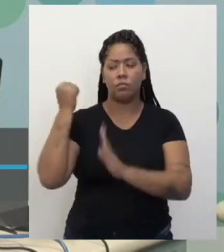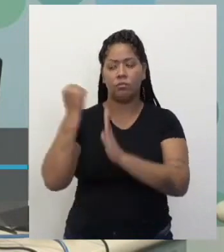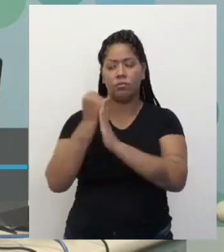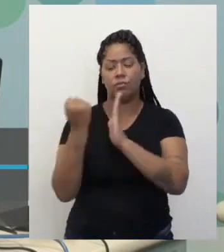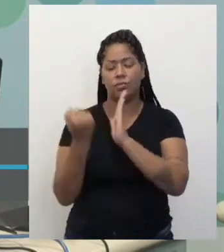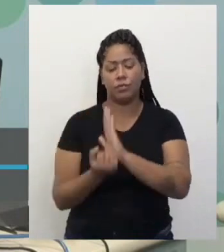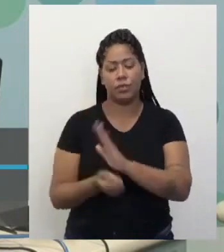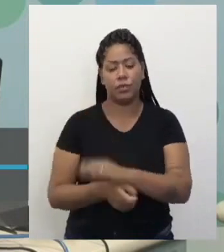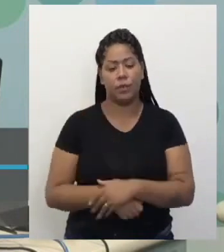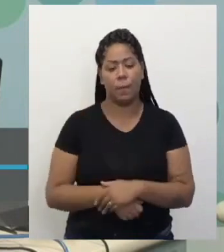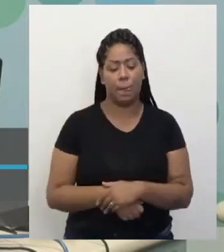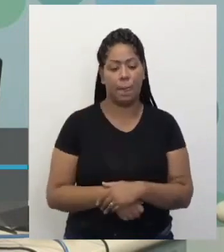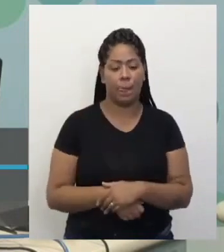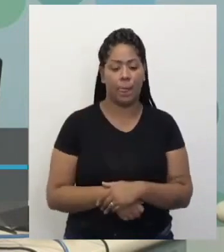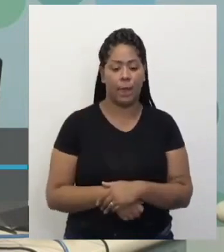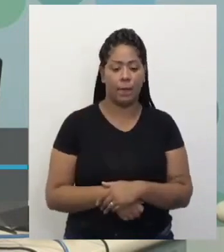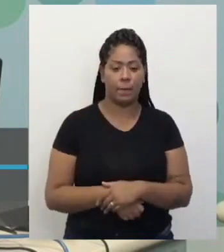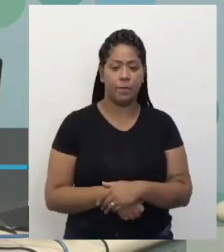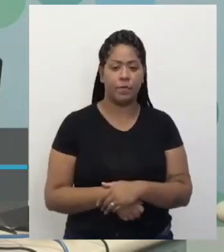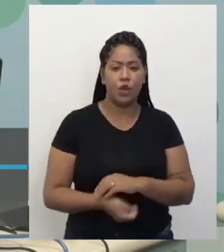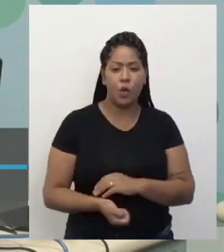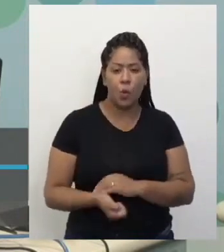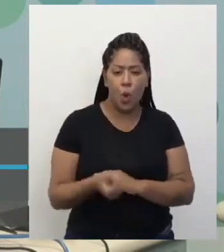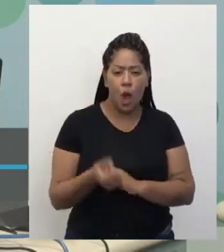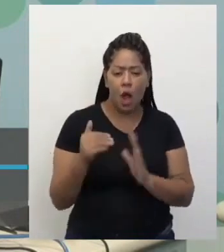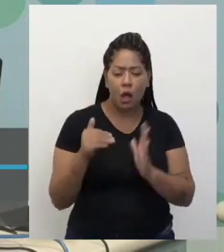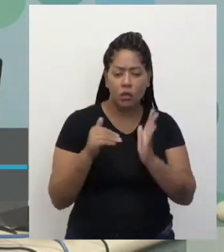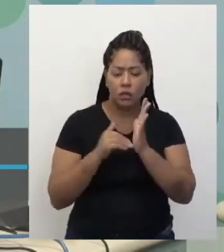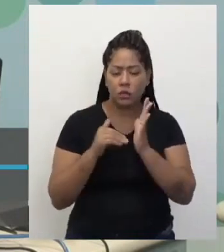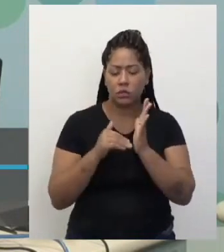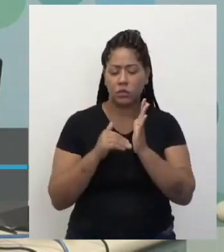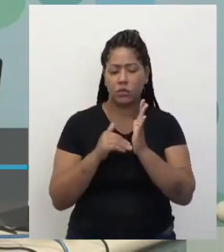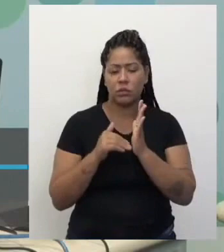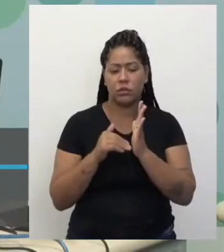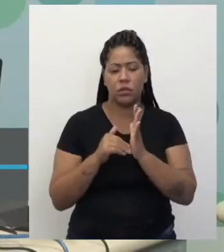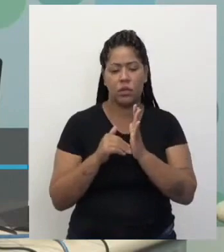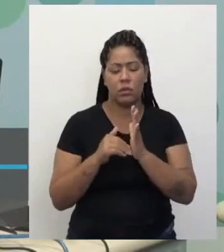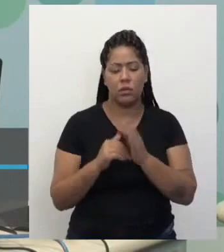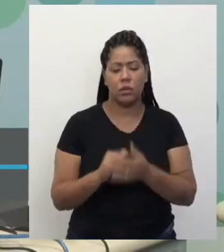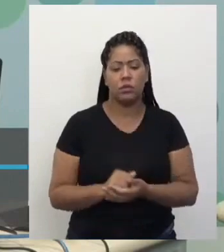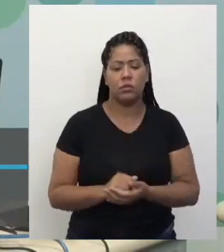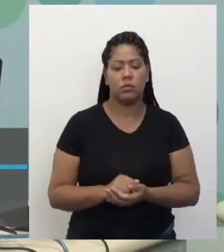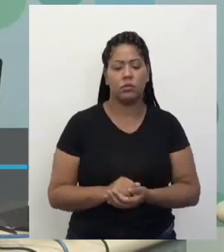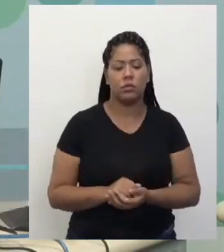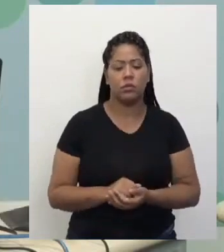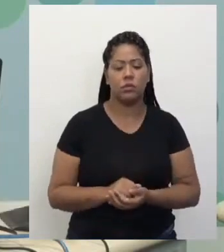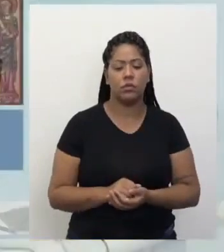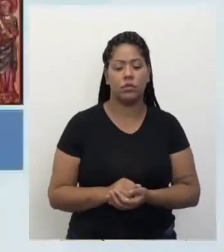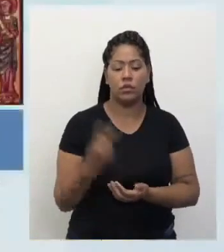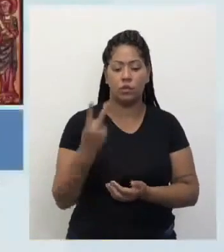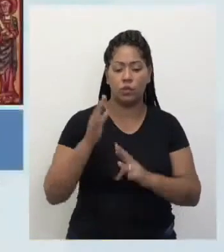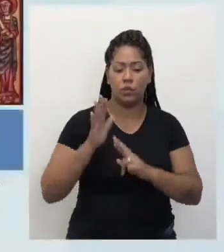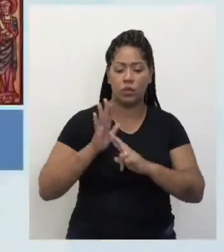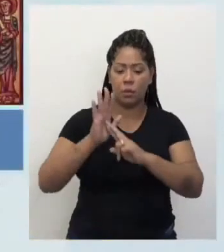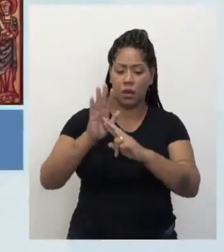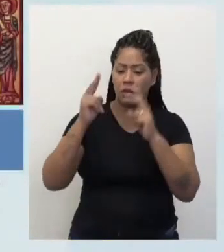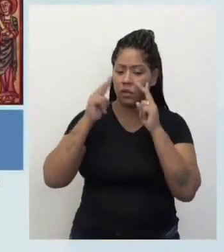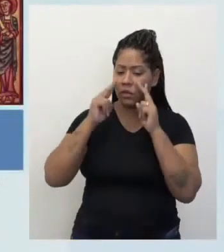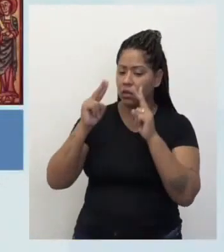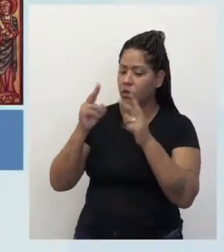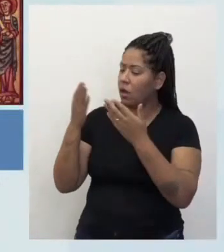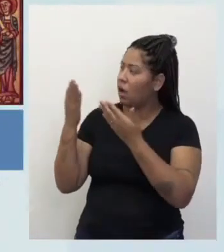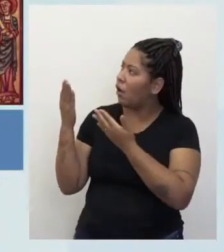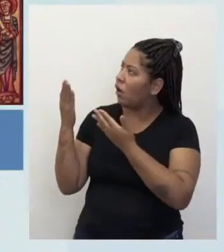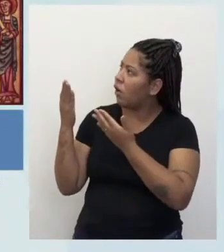A gente já está chegando no momento final aí da nossa aula, então só para colocar para vocês duas imagens rapidamente, para a gente chegar